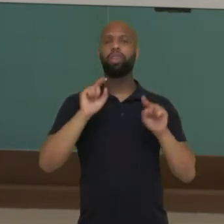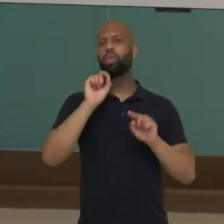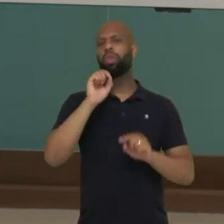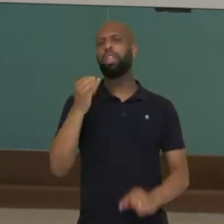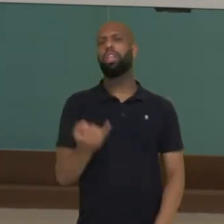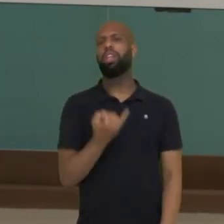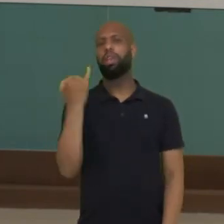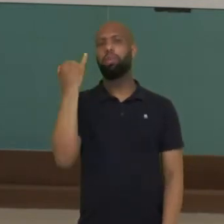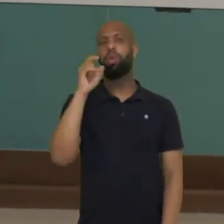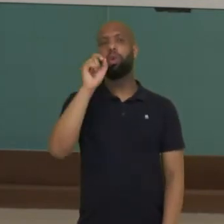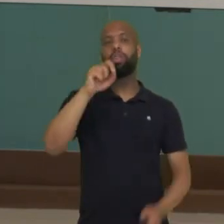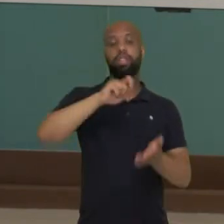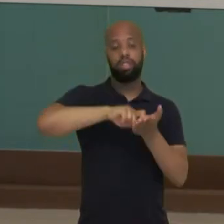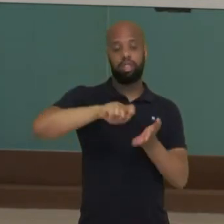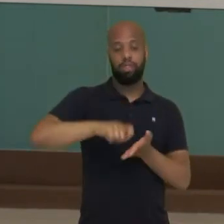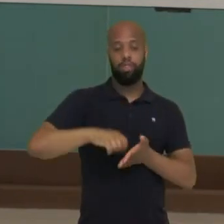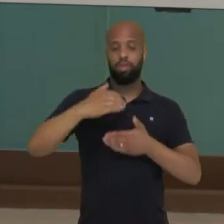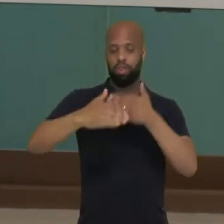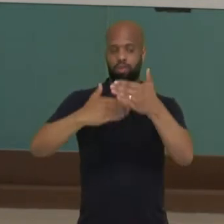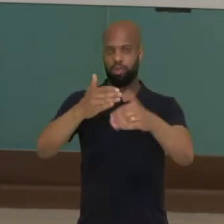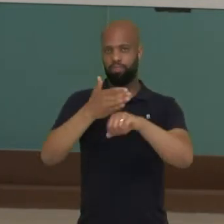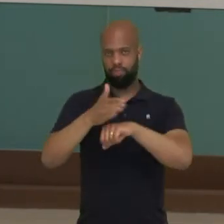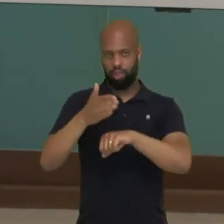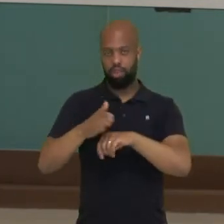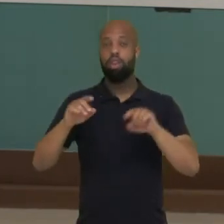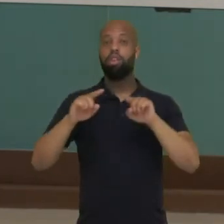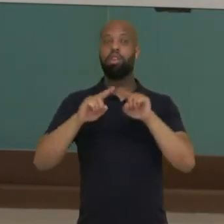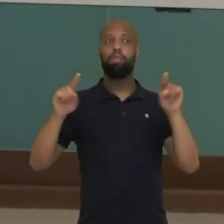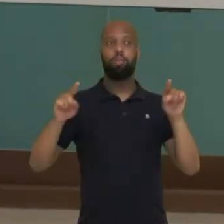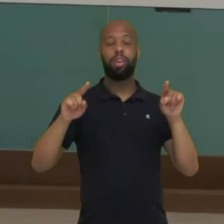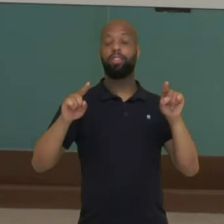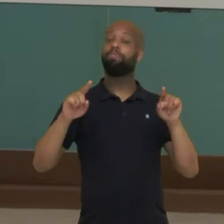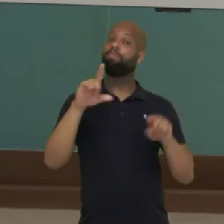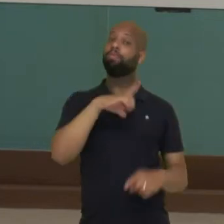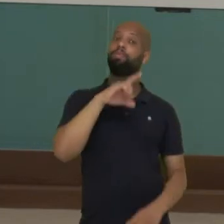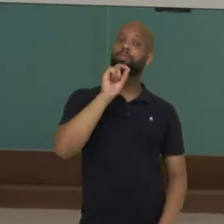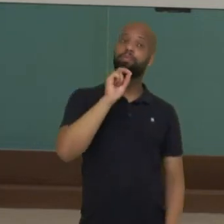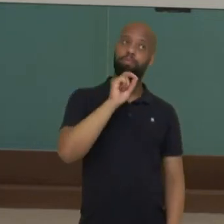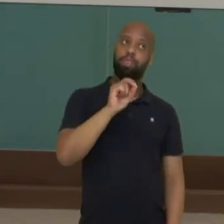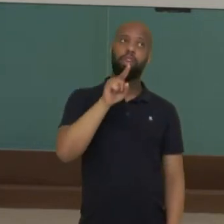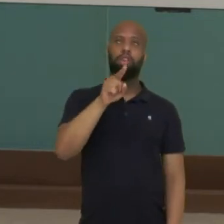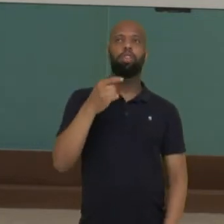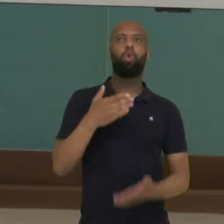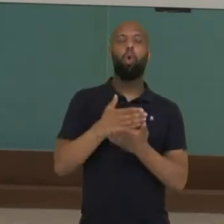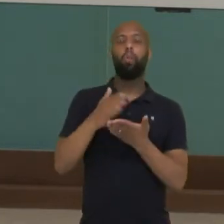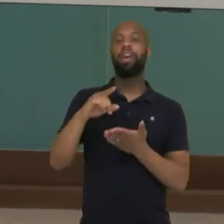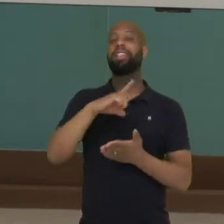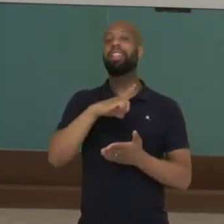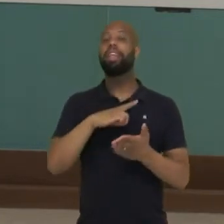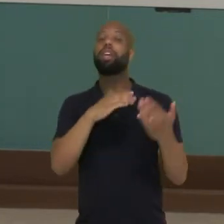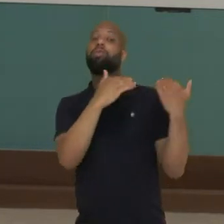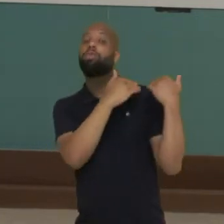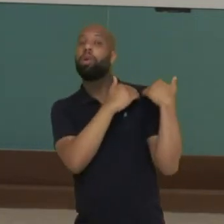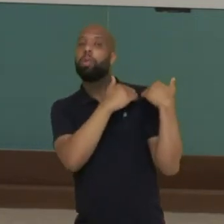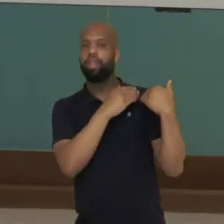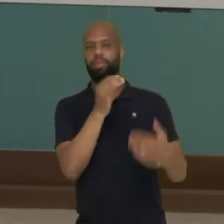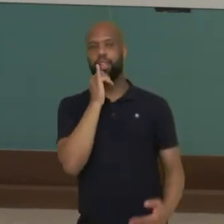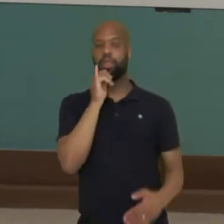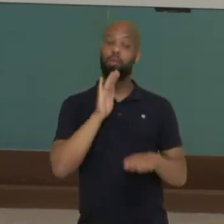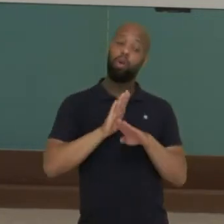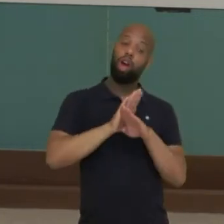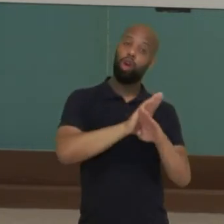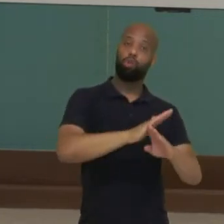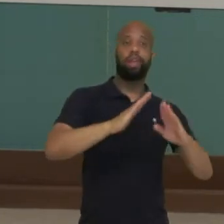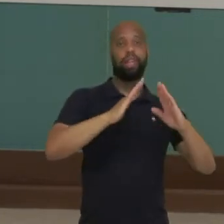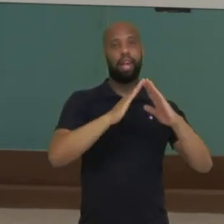você desenvolveu no processo. Mas, via de regra, você começa a assumir responsabilidades, ajudar na casa, seja levar